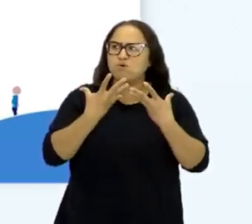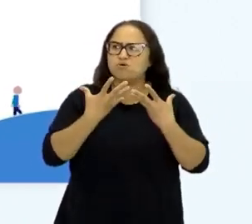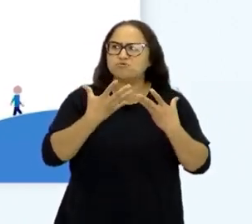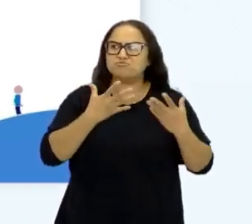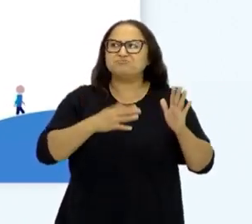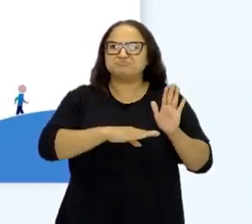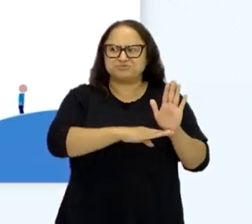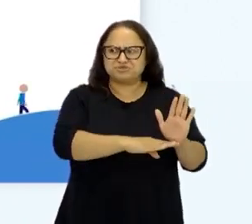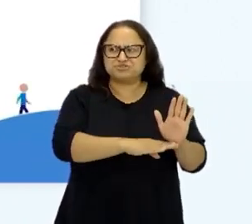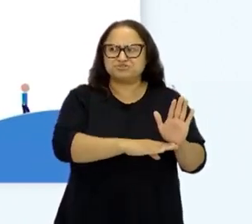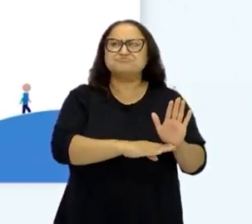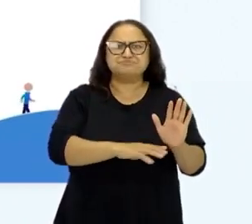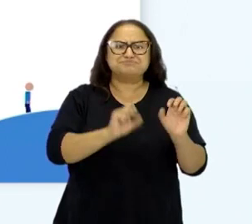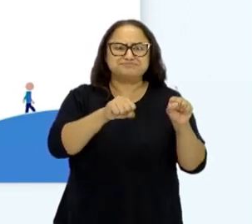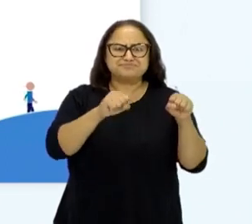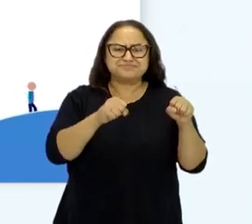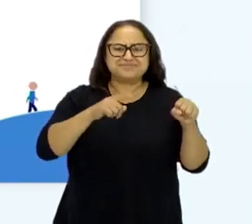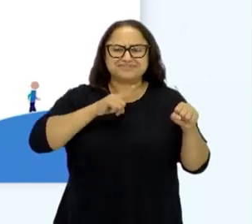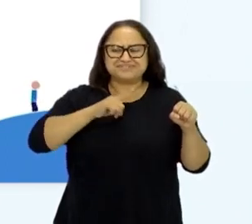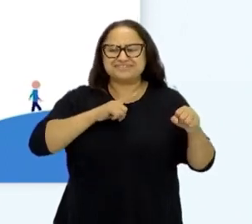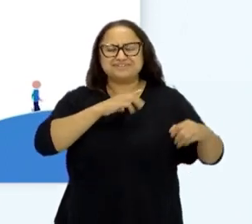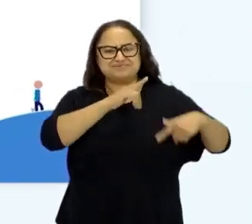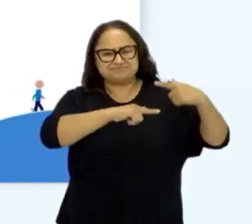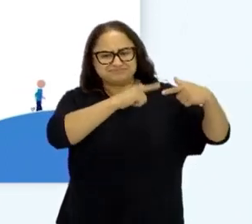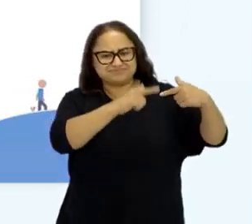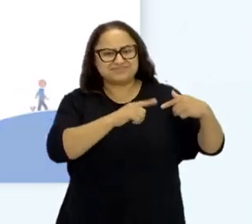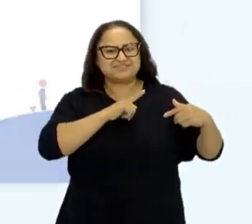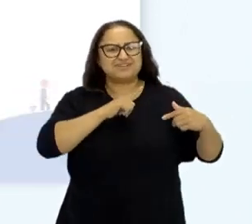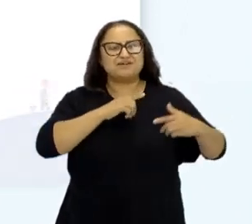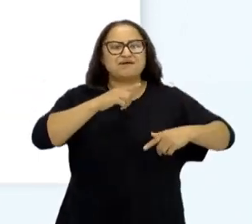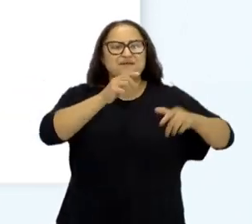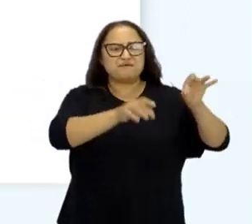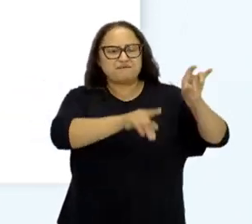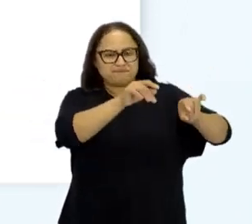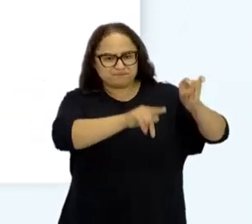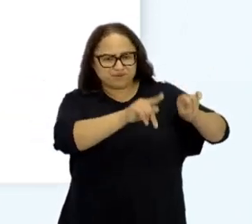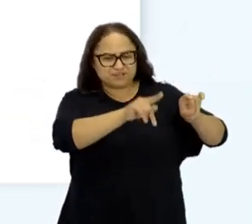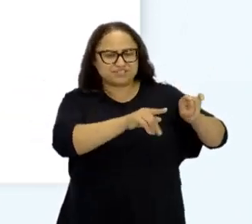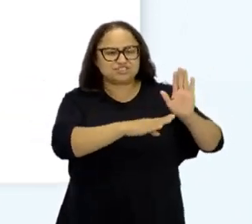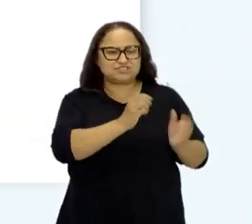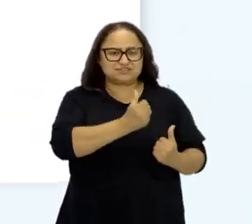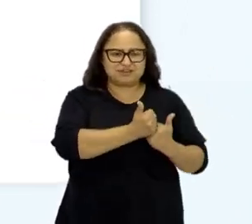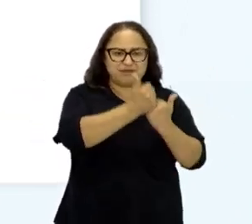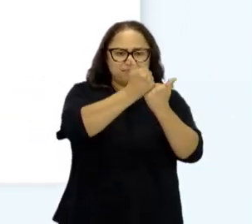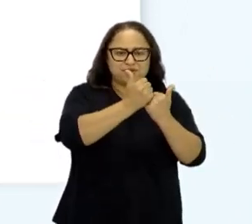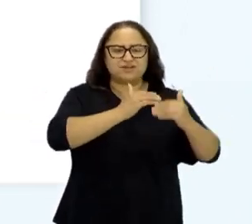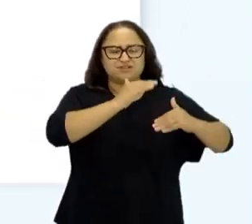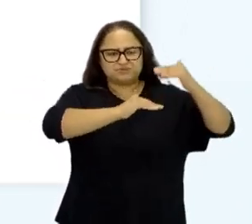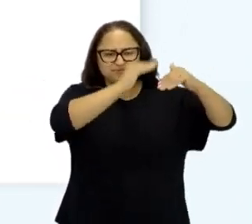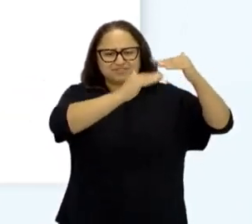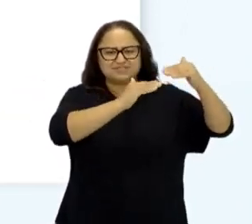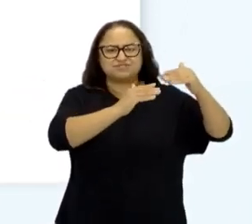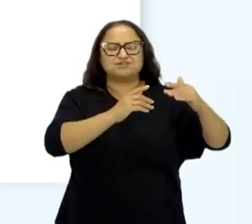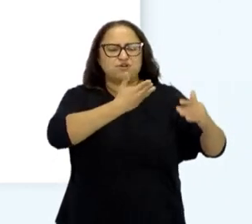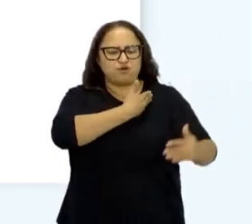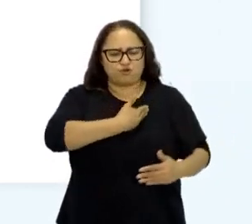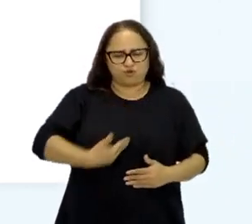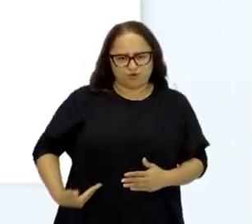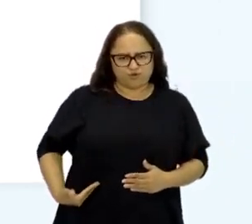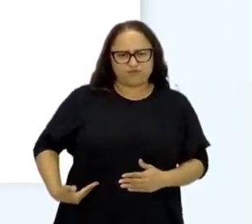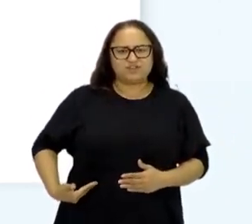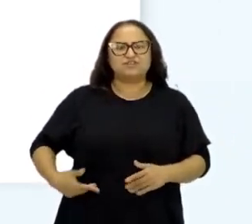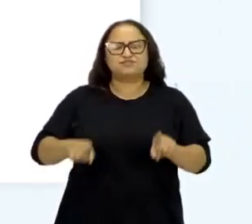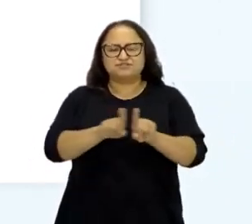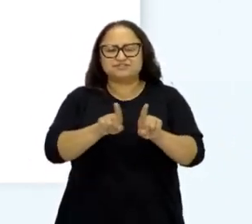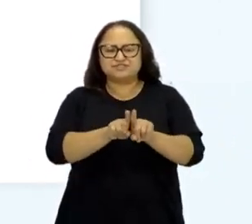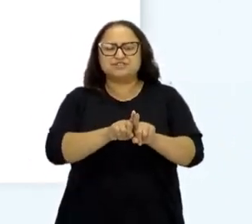sistemas alimentares sustentáveis e produtivos se as políticas ambientais os apoiarem nesse processo. Para isso, governo,